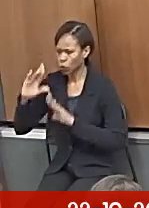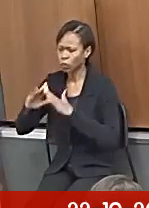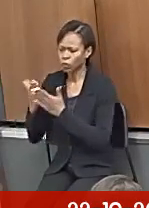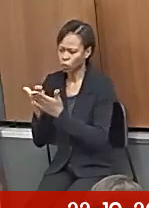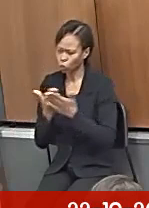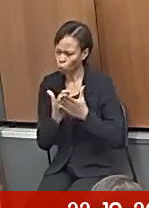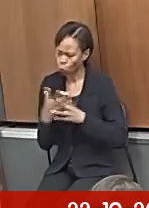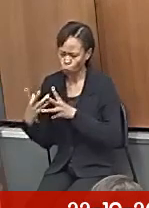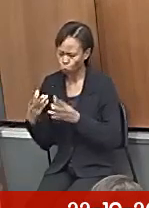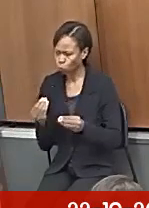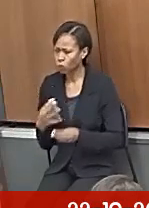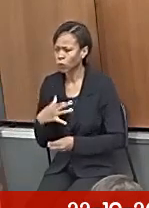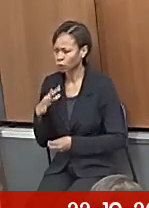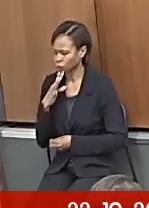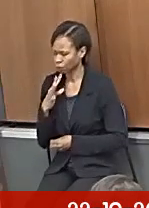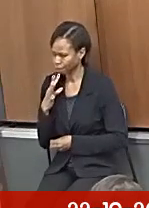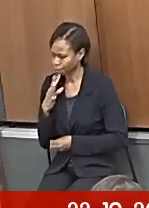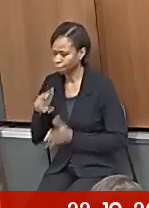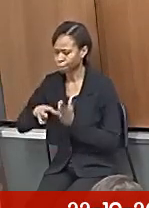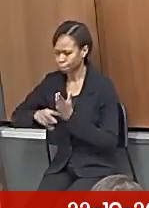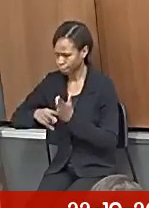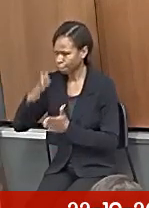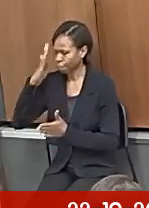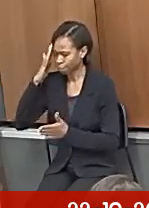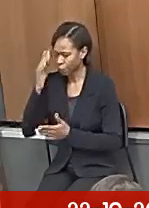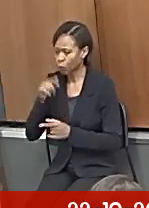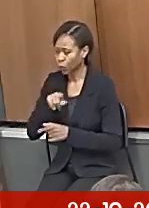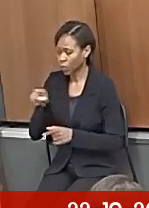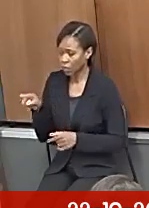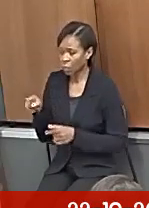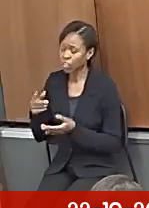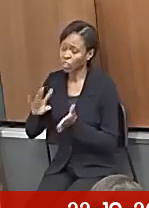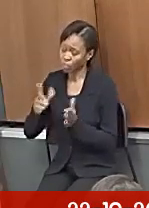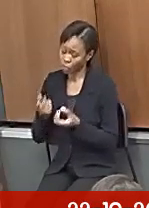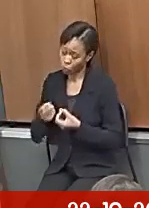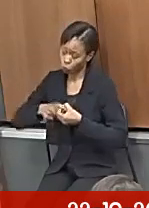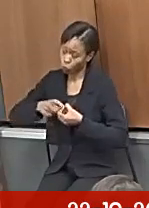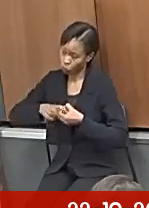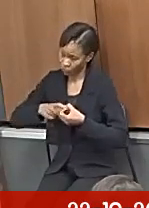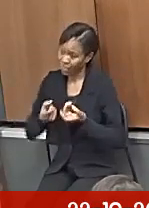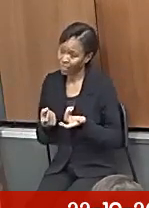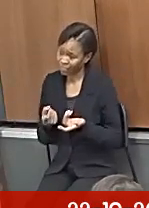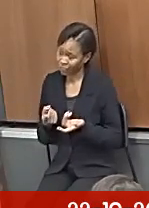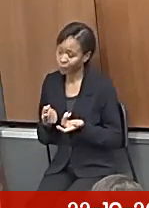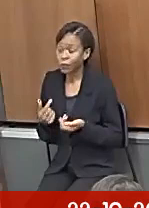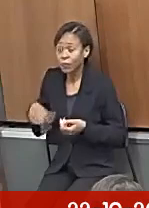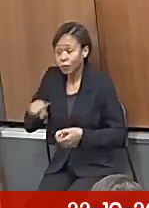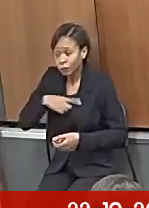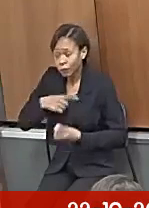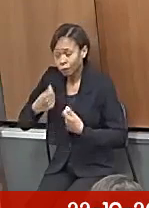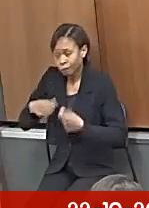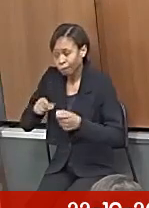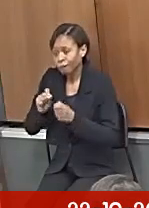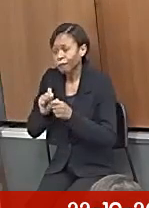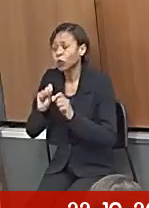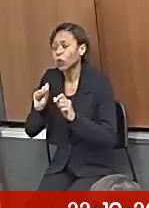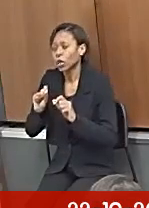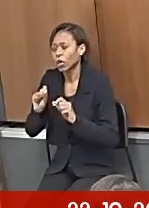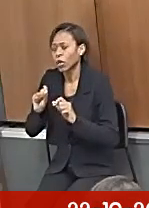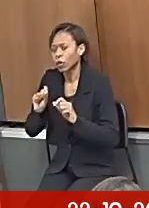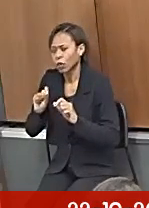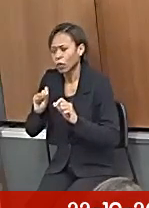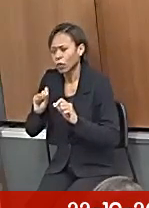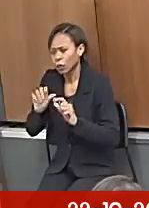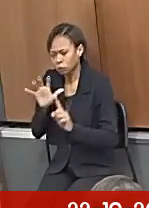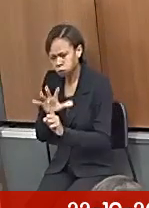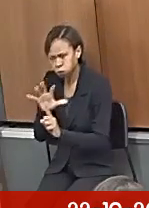aqui, todas as escolas citadas, eles são associados do SINEP. Então, assim, o que a gente tem que fazer, eu acho, que é provocar